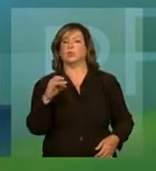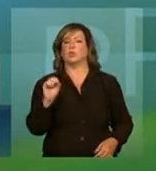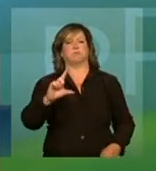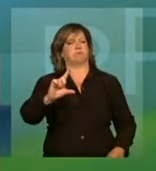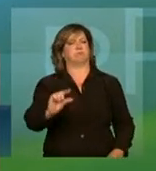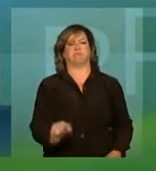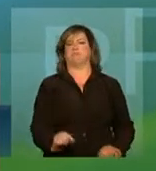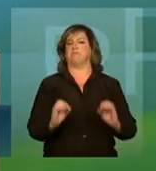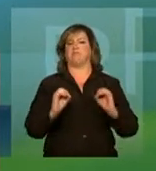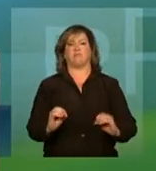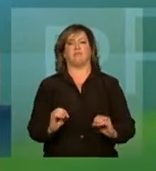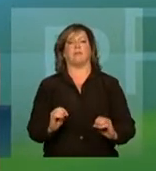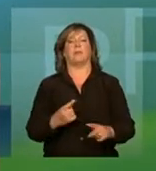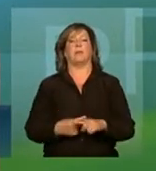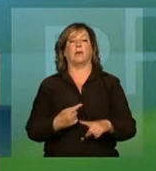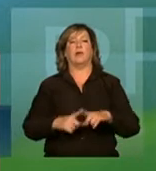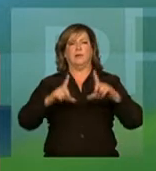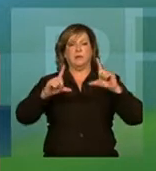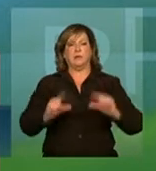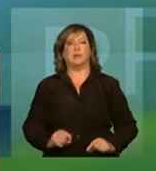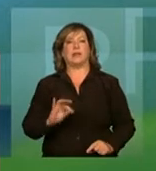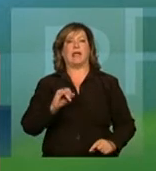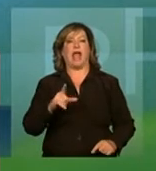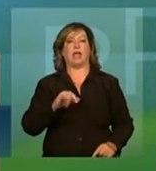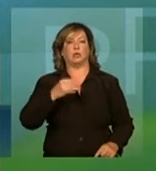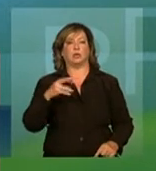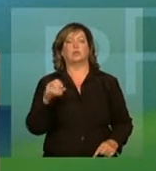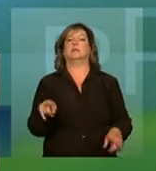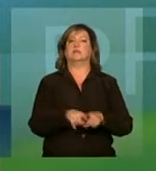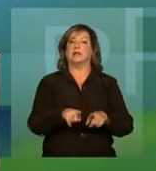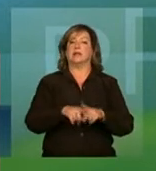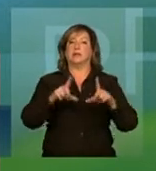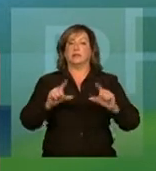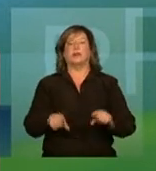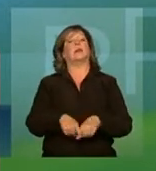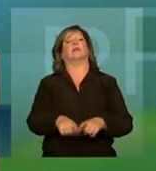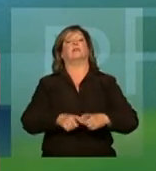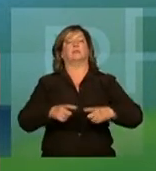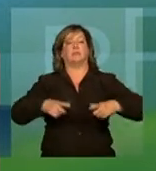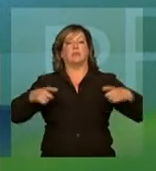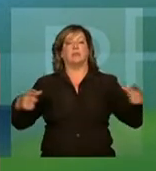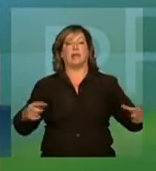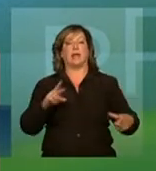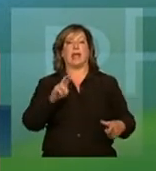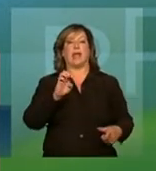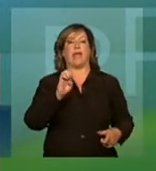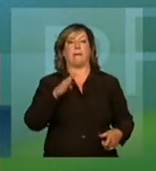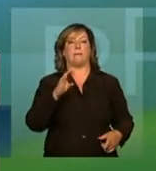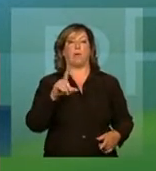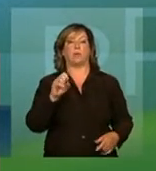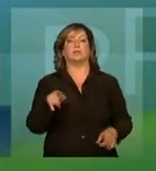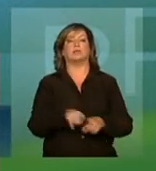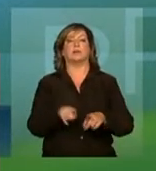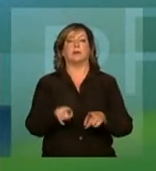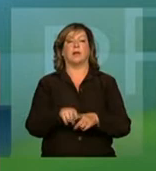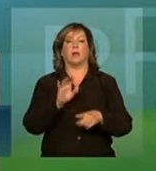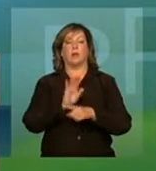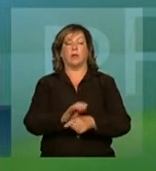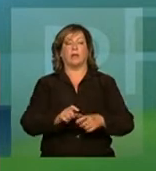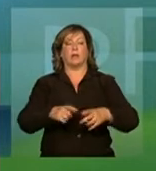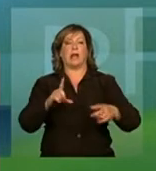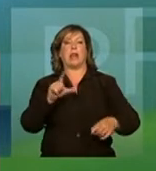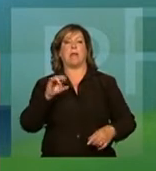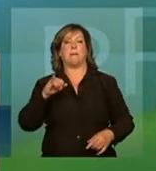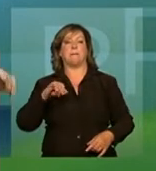Além de reduzir a taxa de juros, expandimos o prazo para reembolso e elevamos o limite para cada